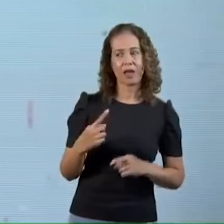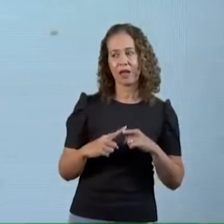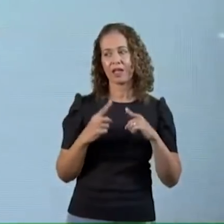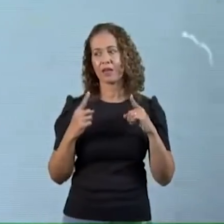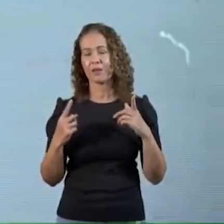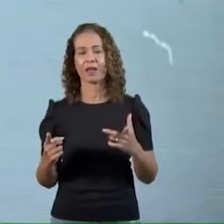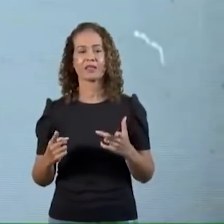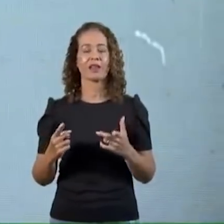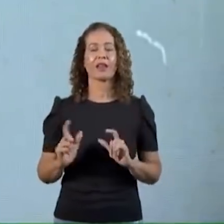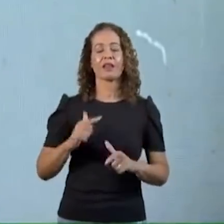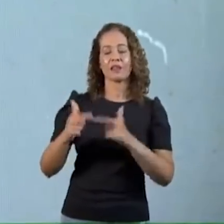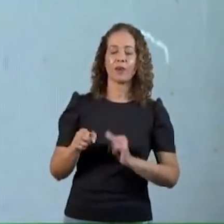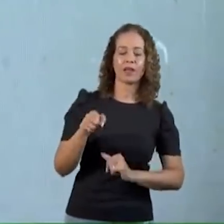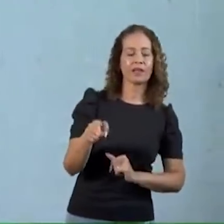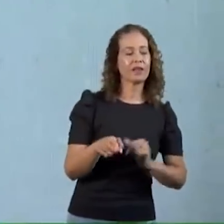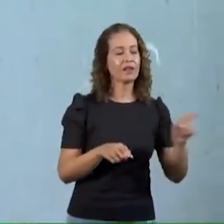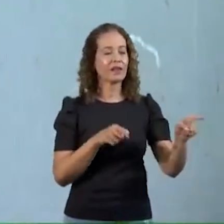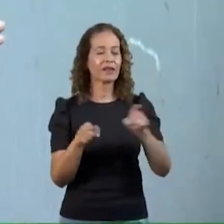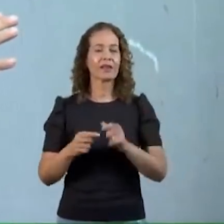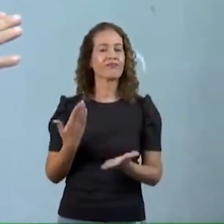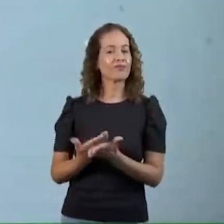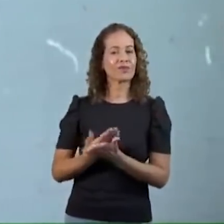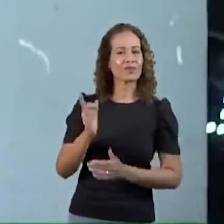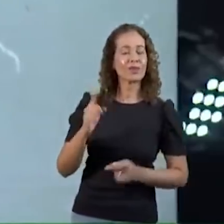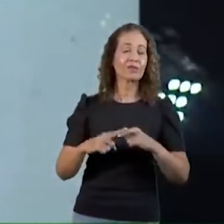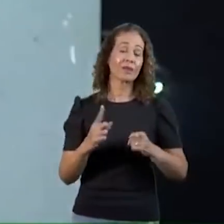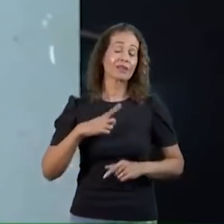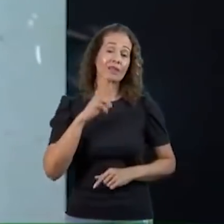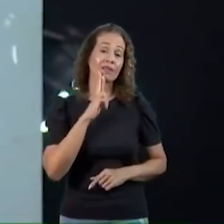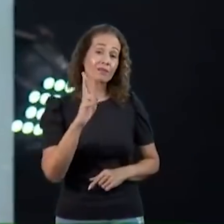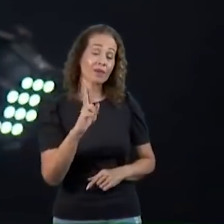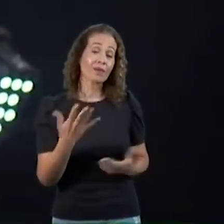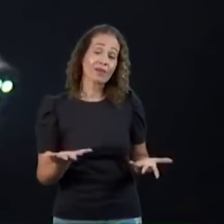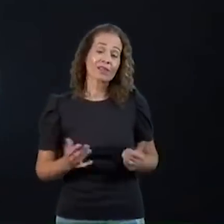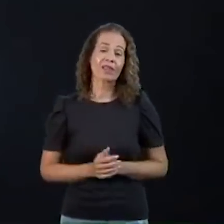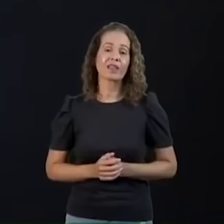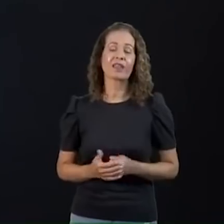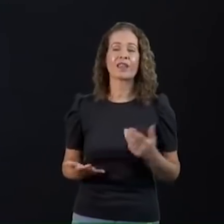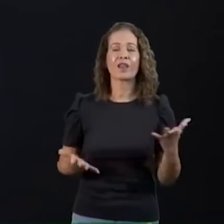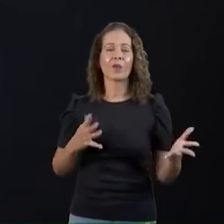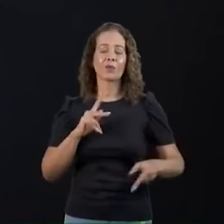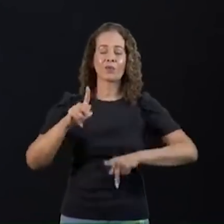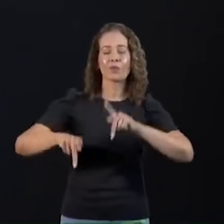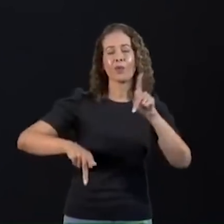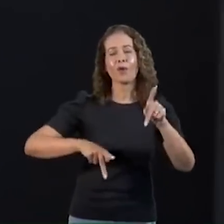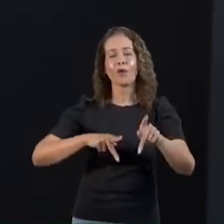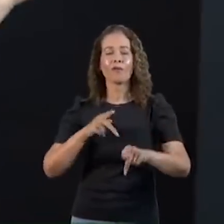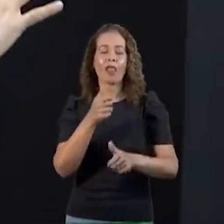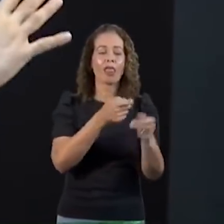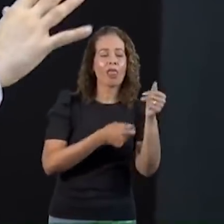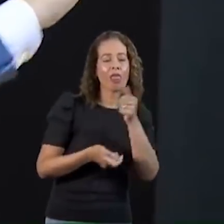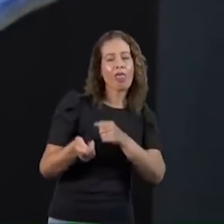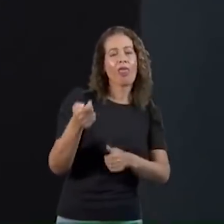não estuda, mas tem resposta para tudo, não, né? É um povo ensaboado, é um povo que